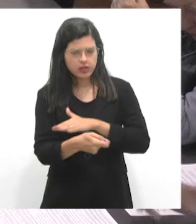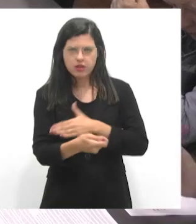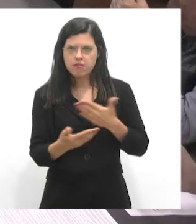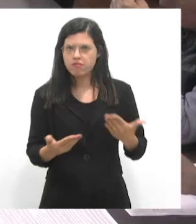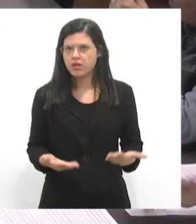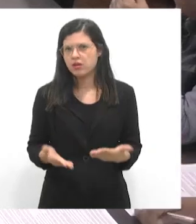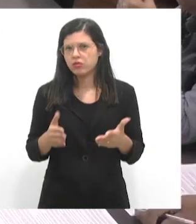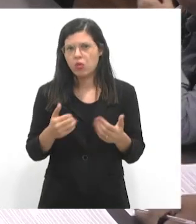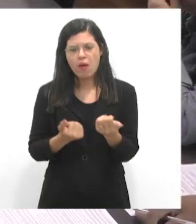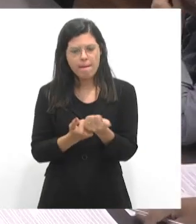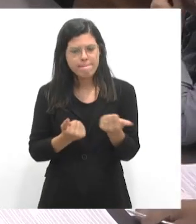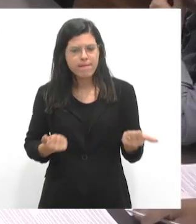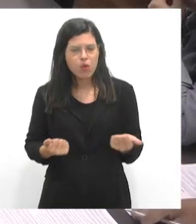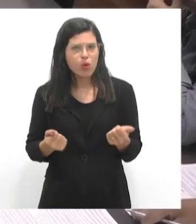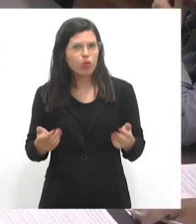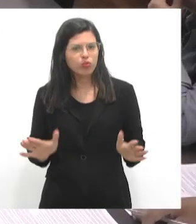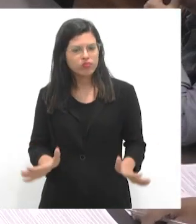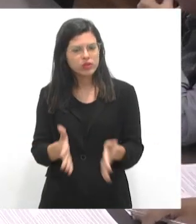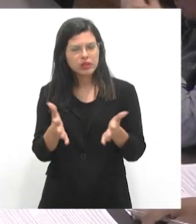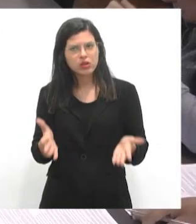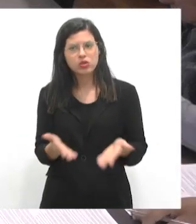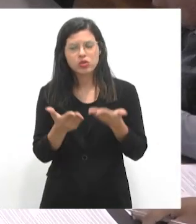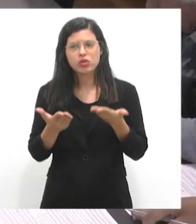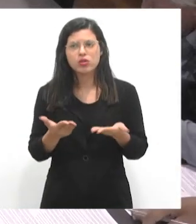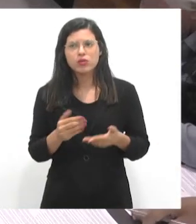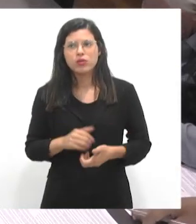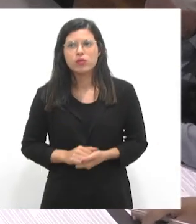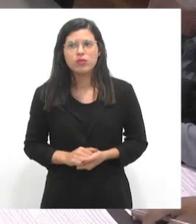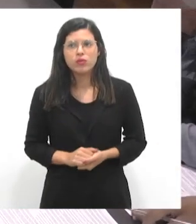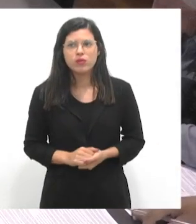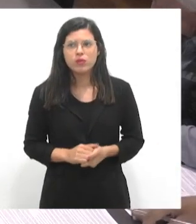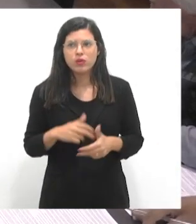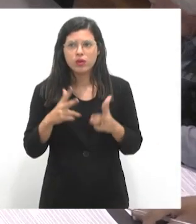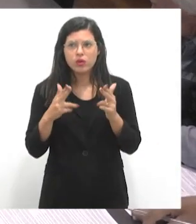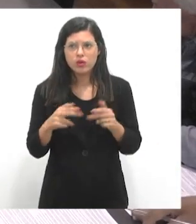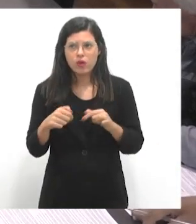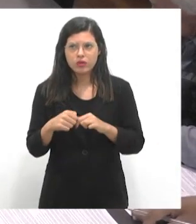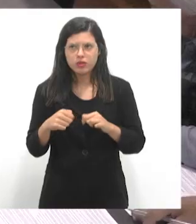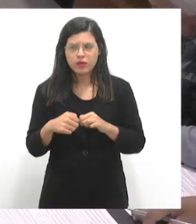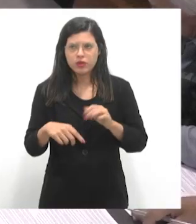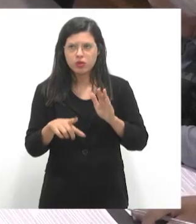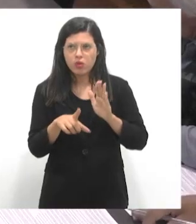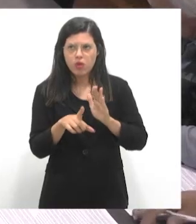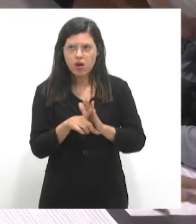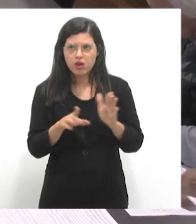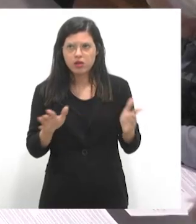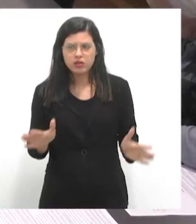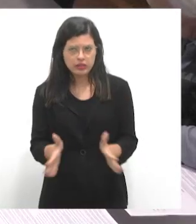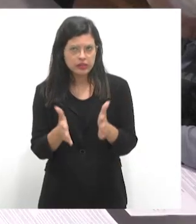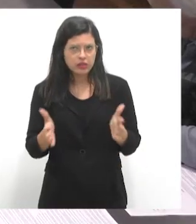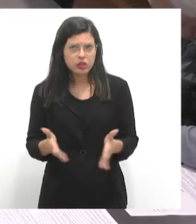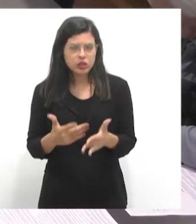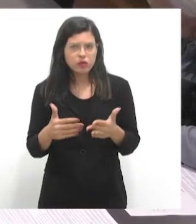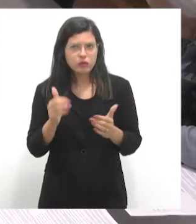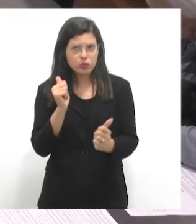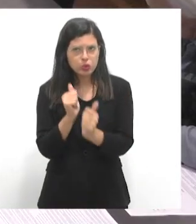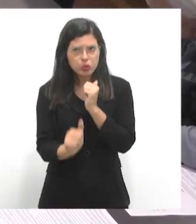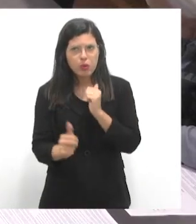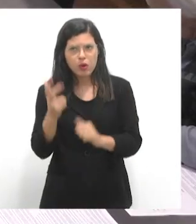um incentivo, seja lá o que for, seja a exemplo do que a gente faz aqui, com a lei de incentivo, tanto do esporte quanto da